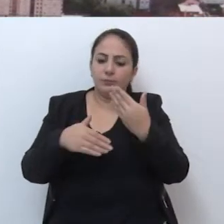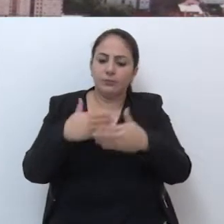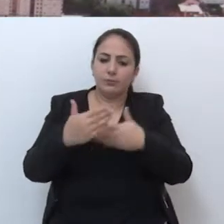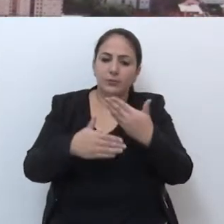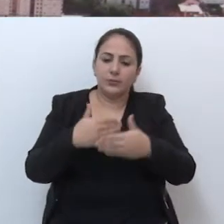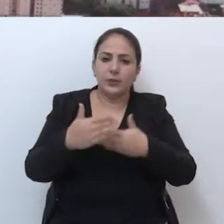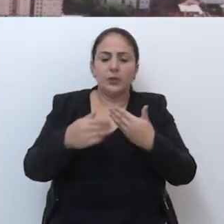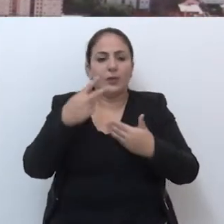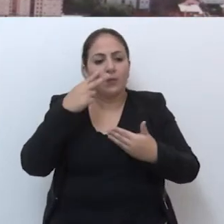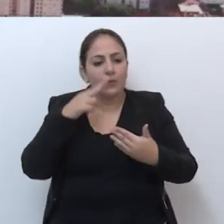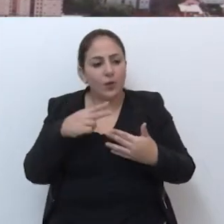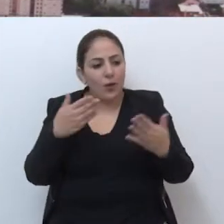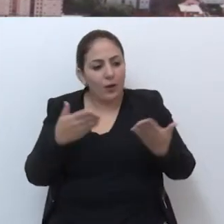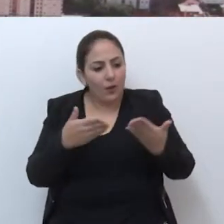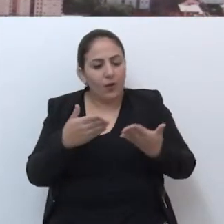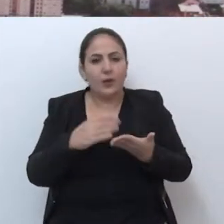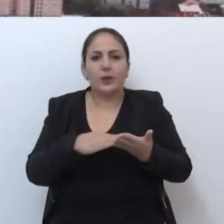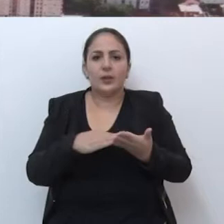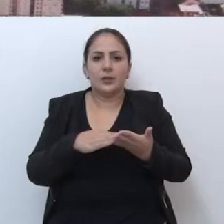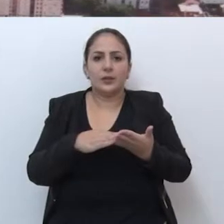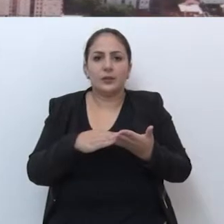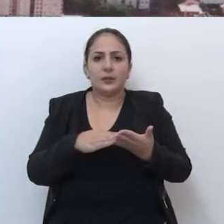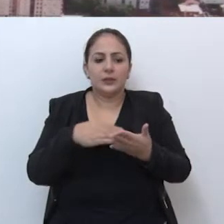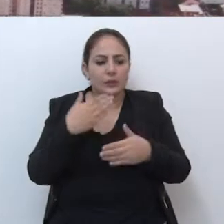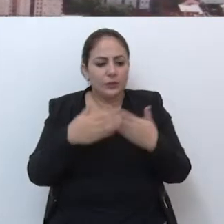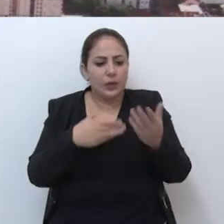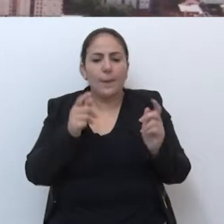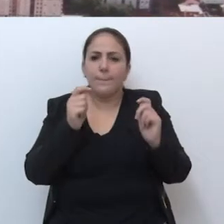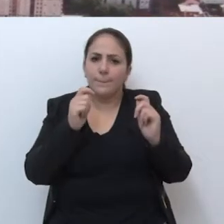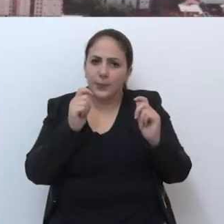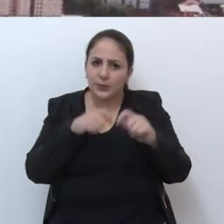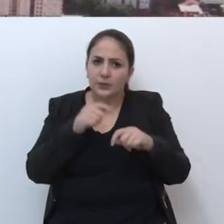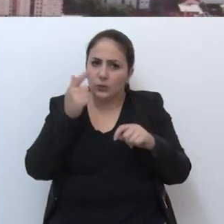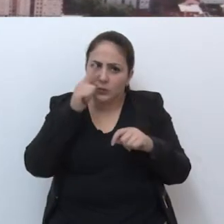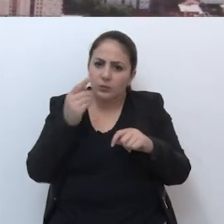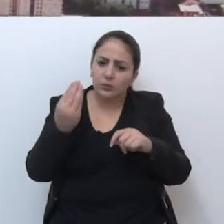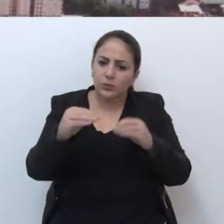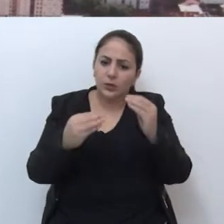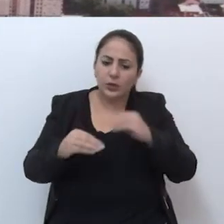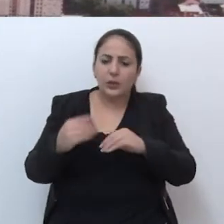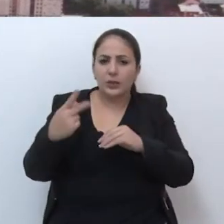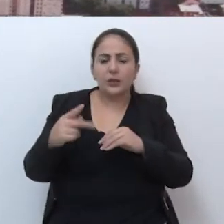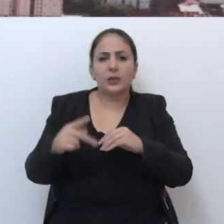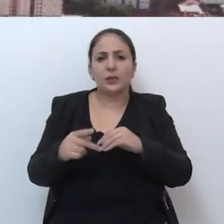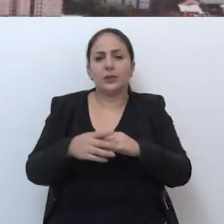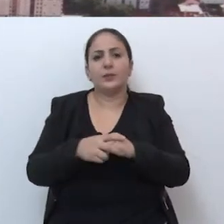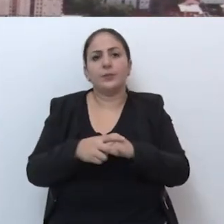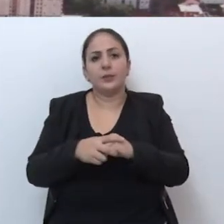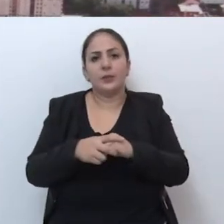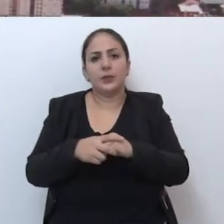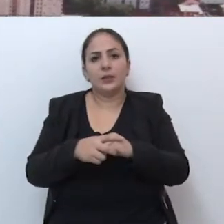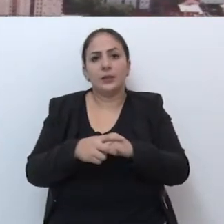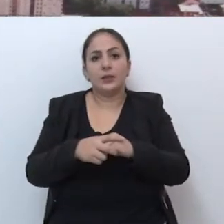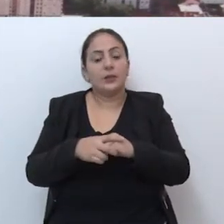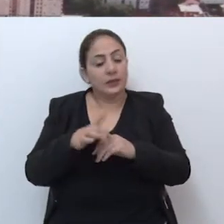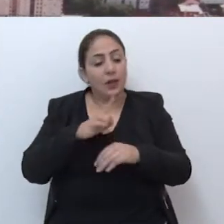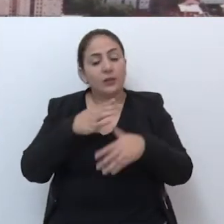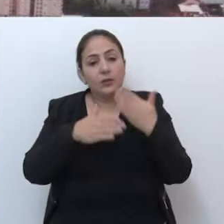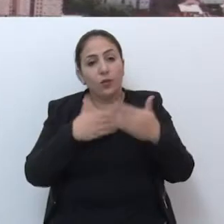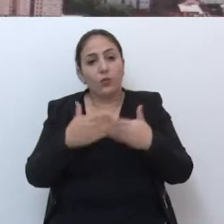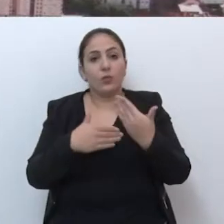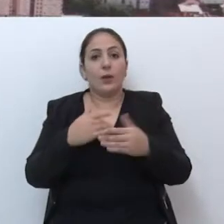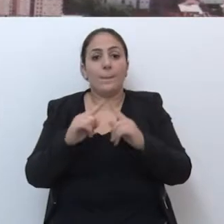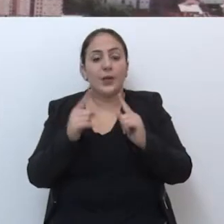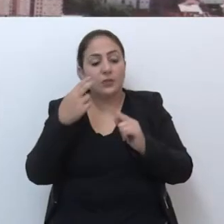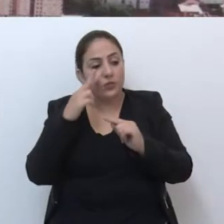tropeiros, que enxergou aqui desenvolvimento, capacidade de se instalar aqui e poder prosperar pessoalmente nos negócios também